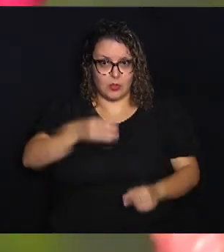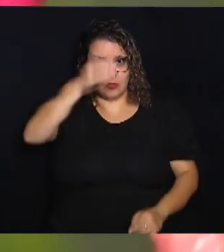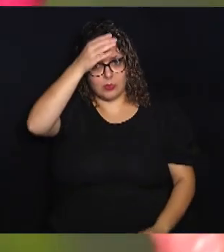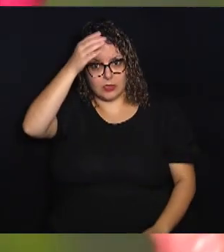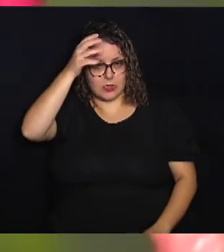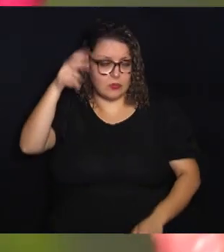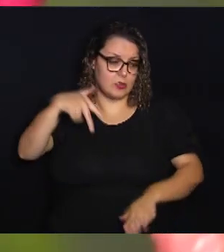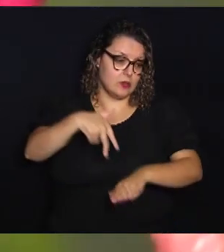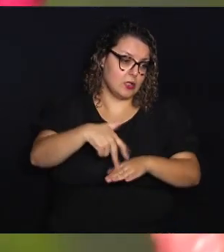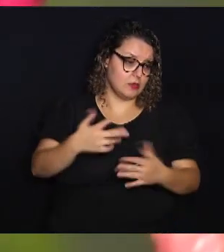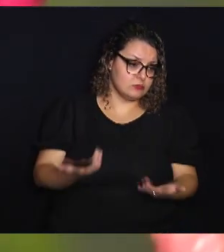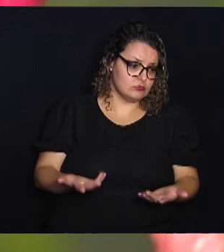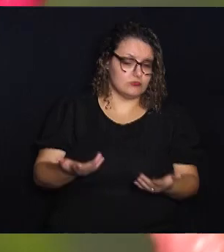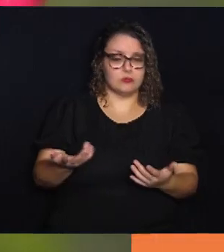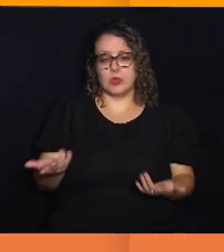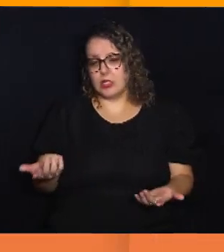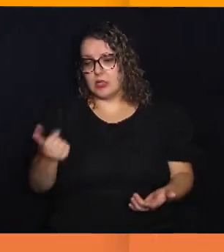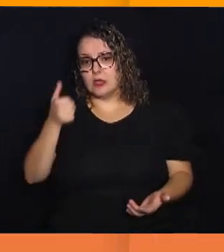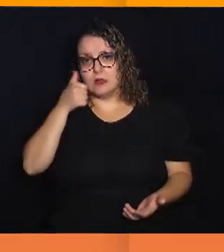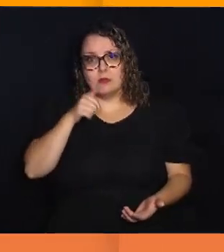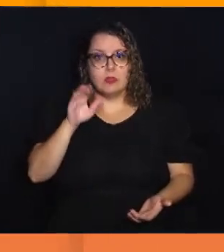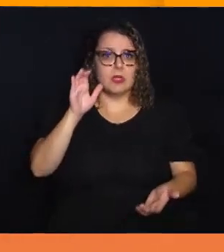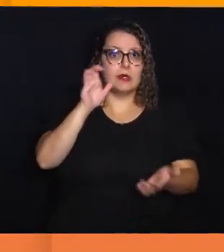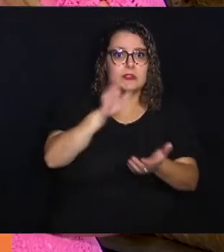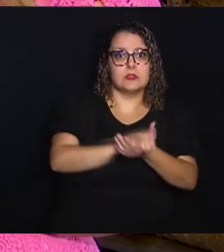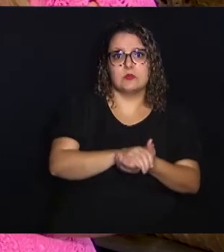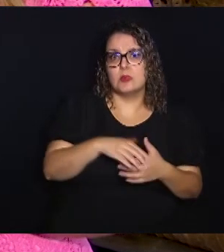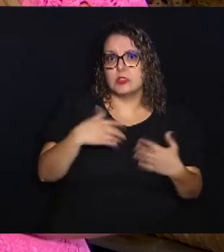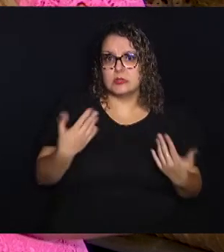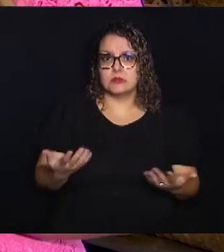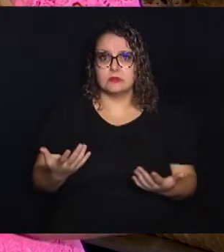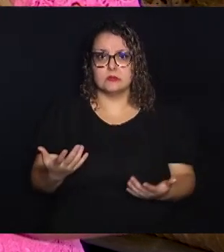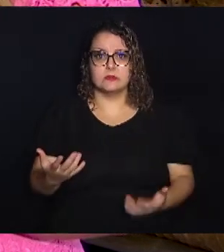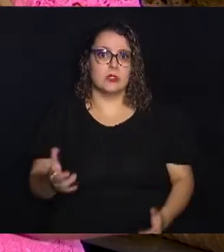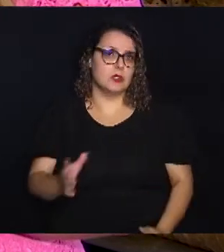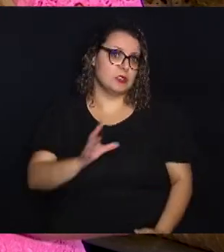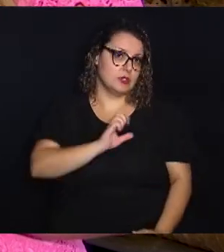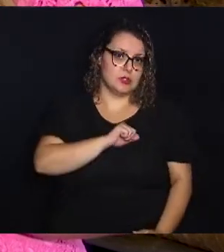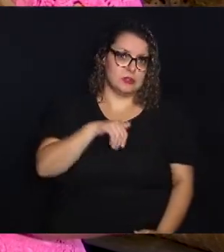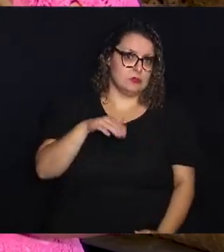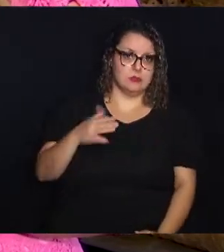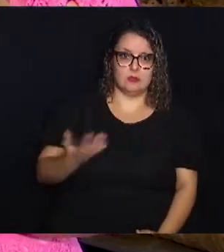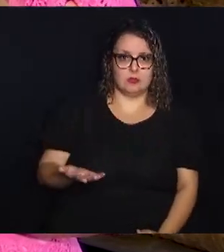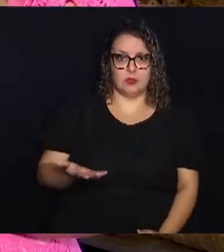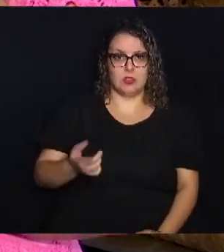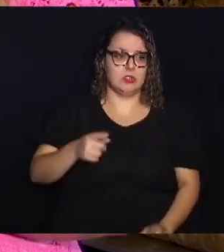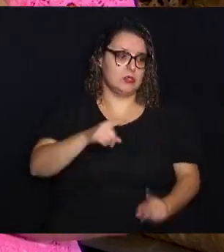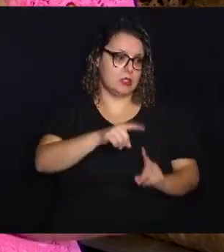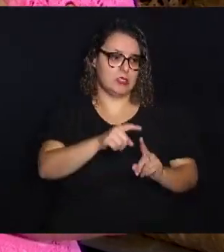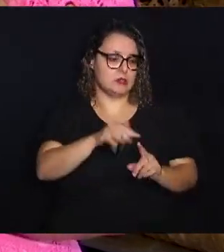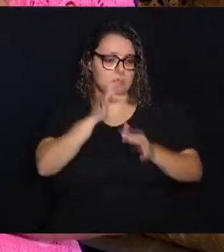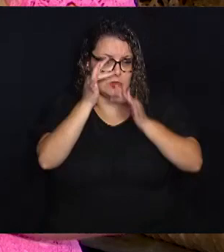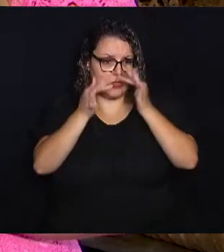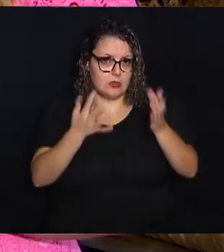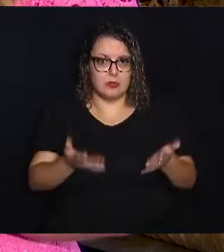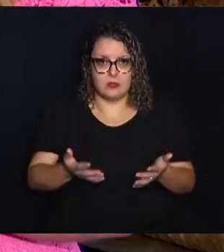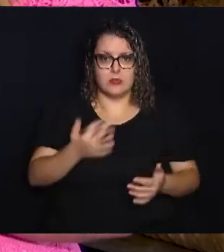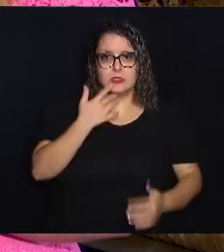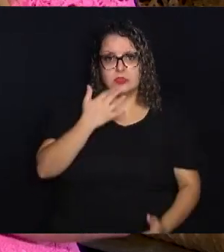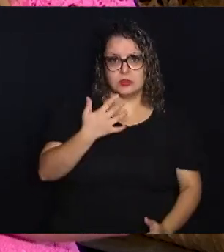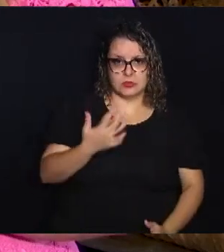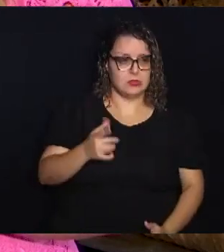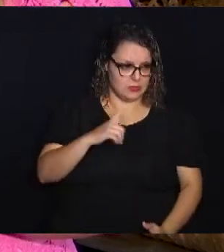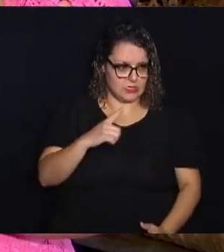o cliente vem aqui, olha, minha esposa, ela gosta mais desse tipo de flor, desse tipo